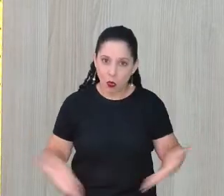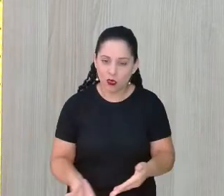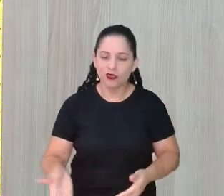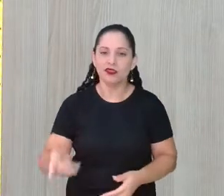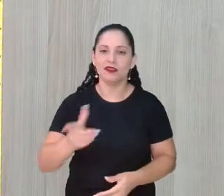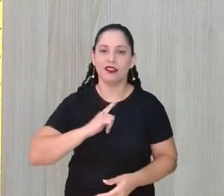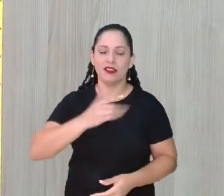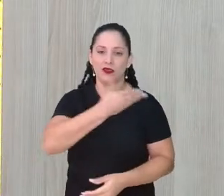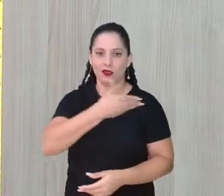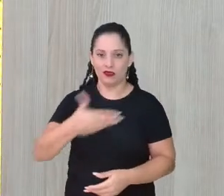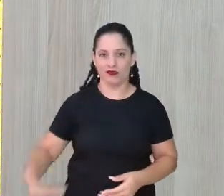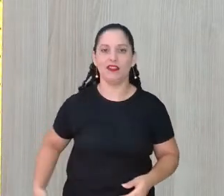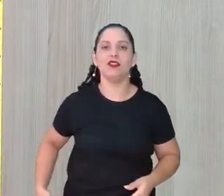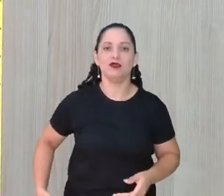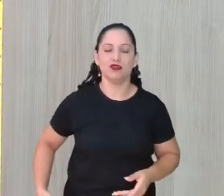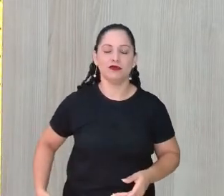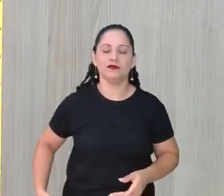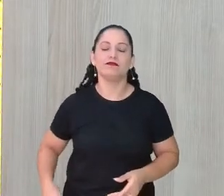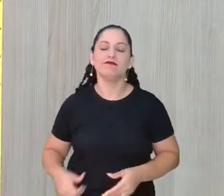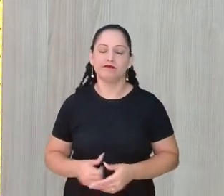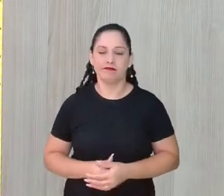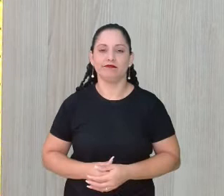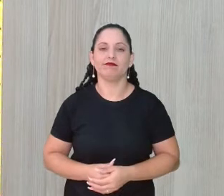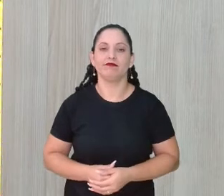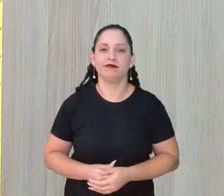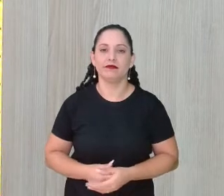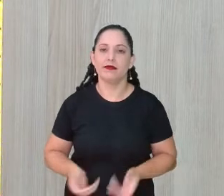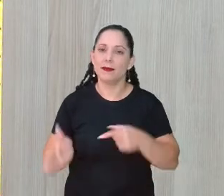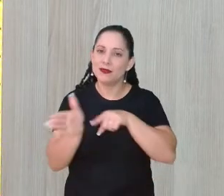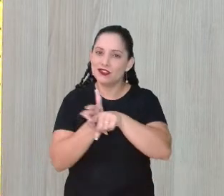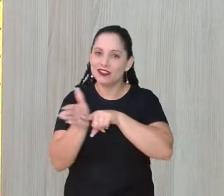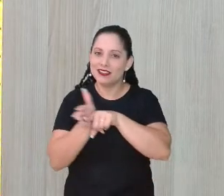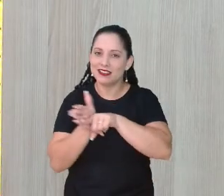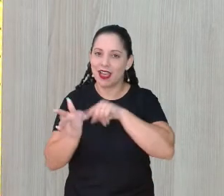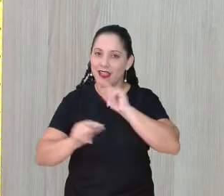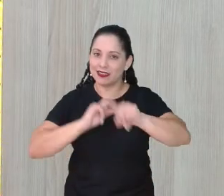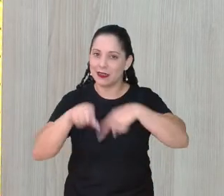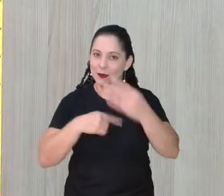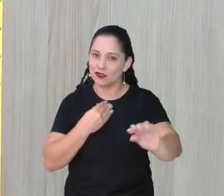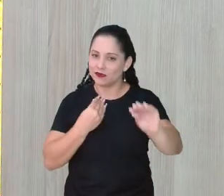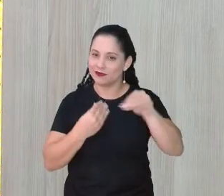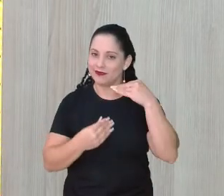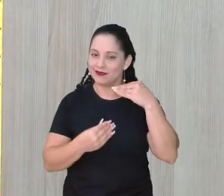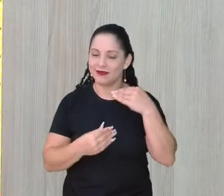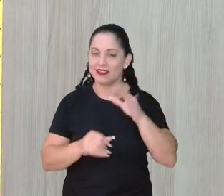governantes autocráticos, né? Então, pesquisa isso aí, manda aí depois para a gente, né,